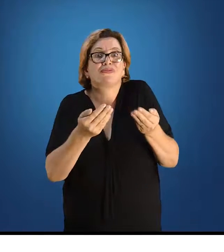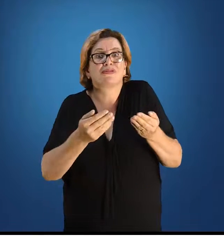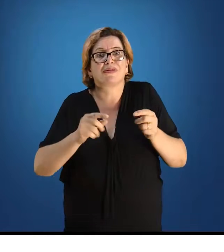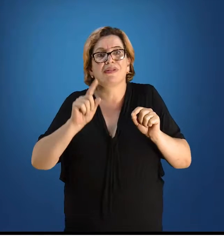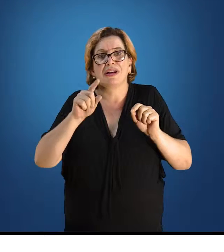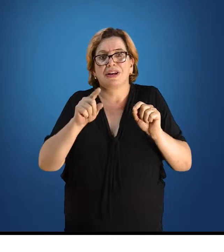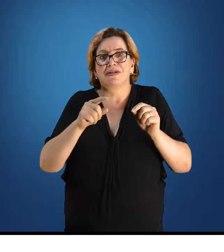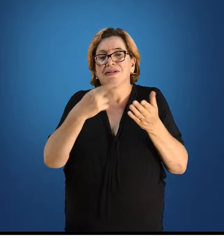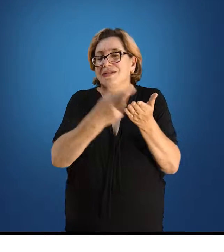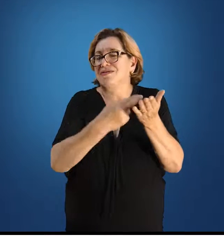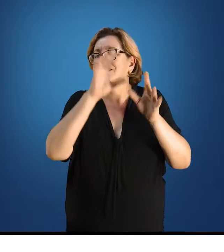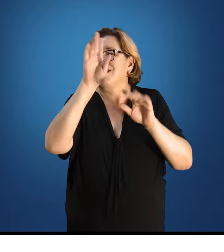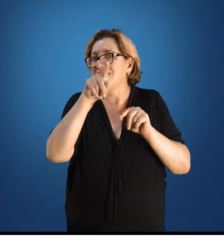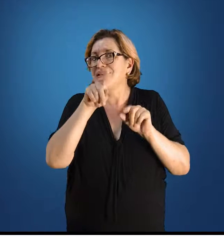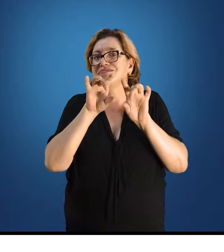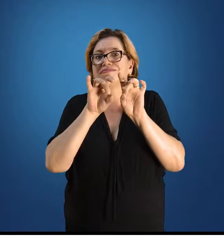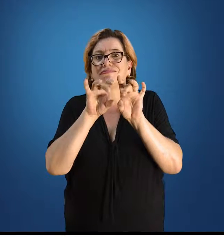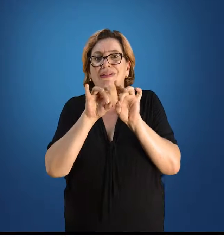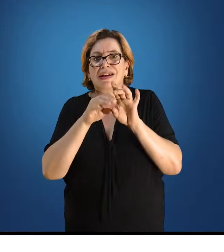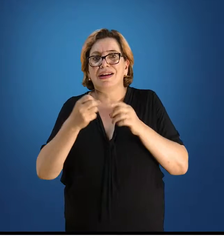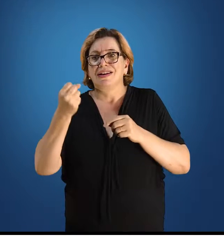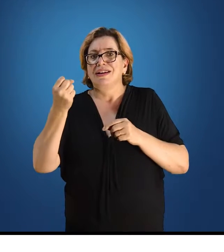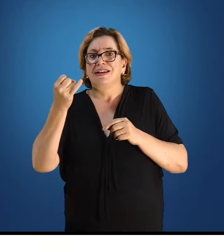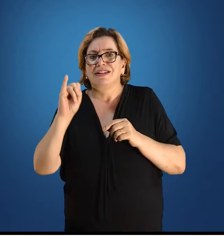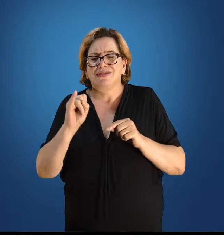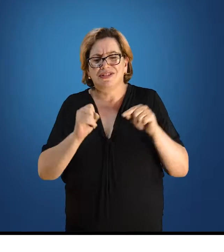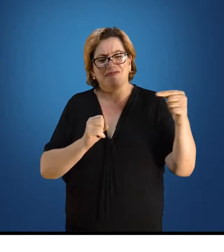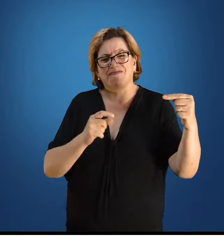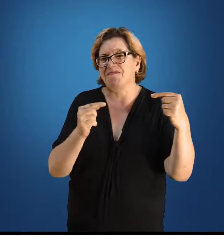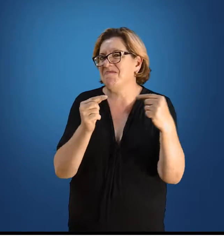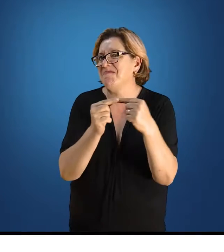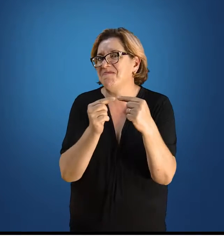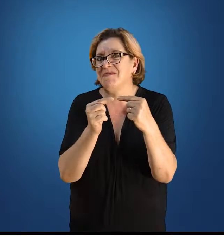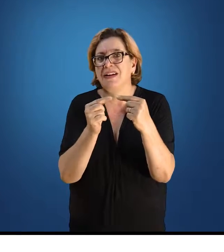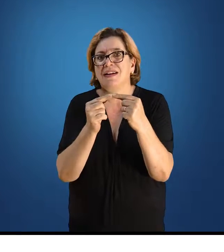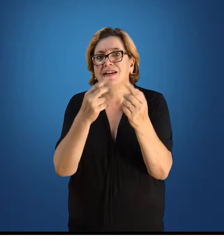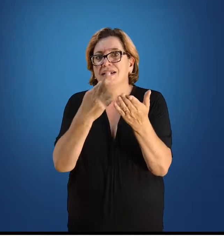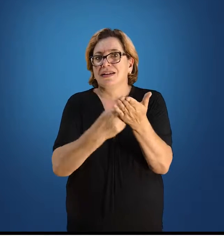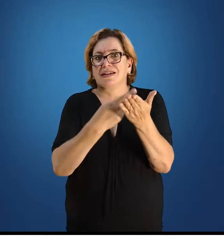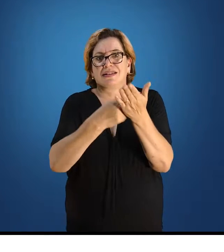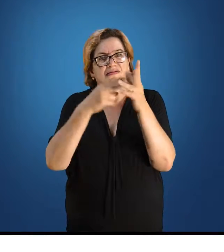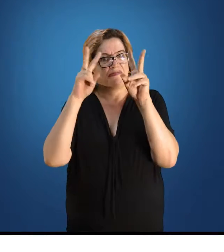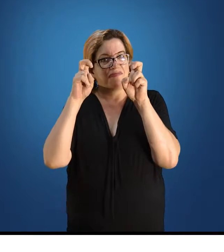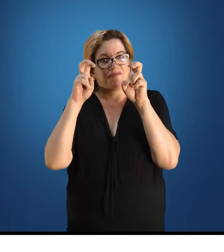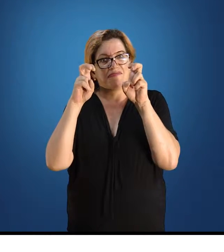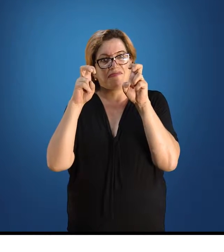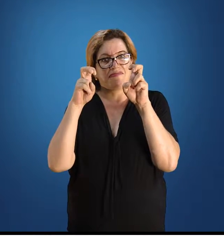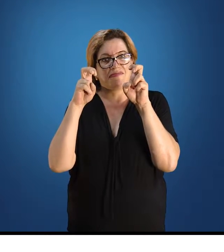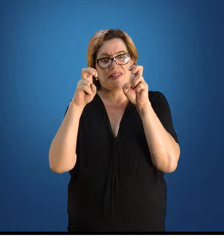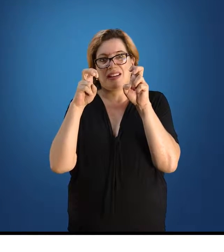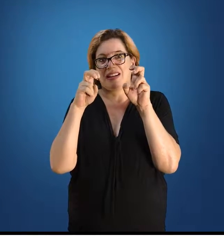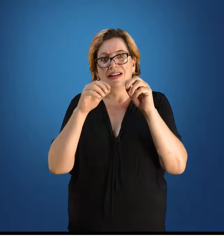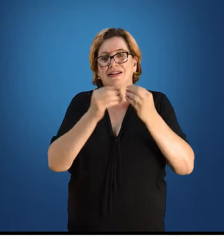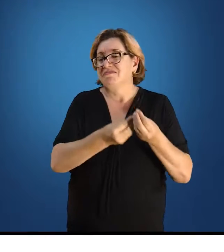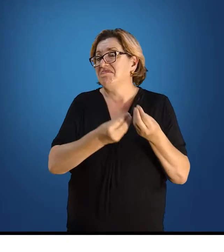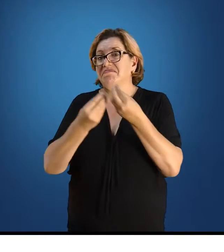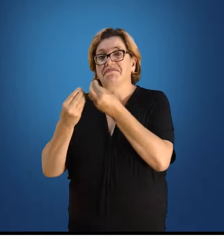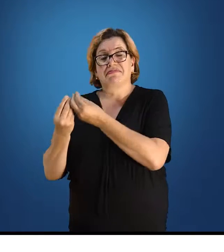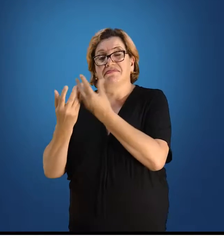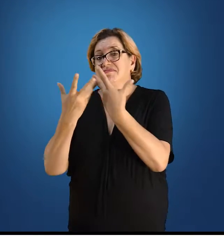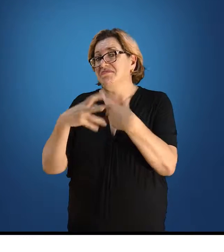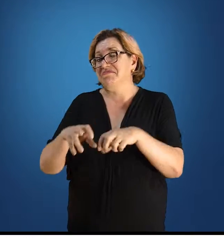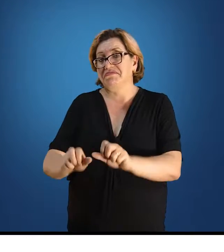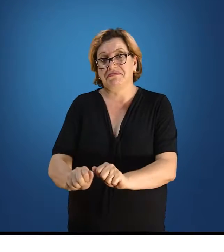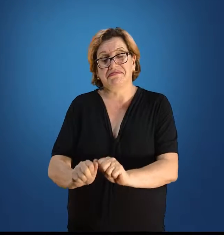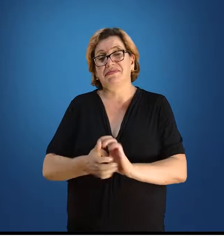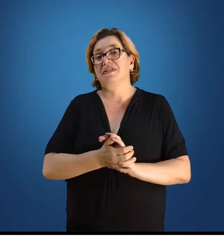muito especializadas, então se você submeter um artigo que está fora dos assuntos de abrangência da revista, ele vai devolver o artigo para você e não vai